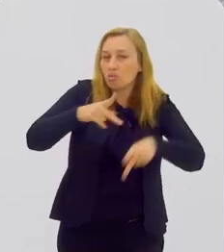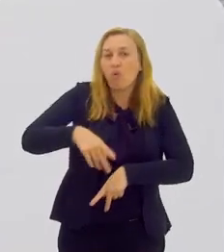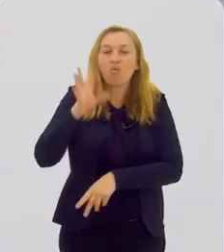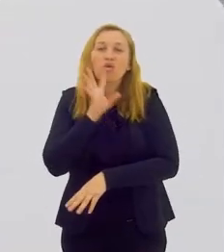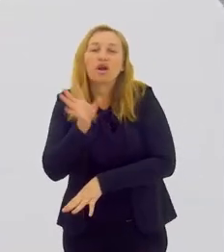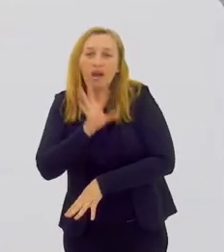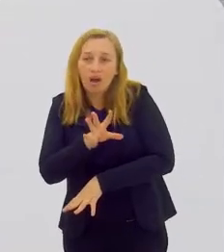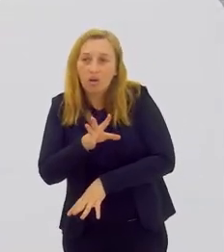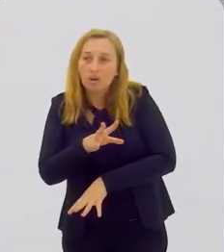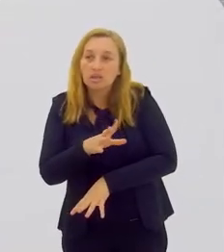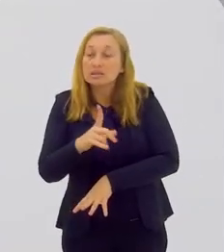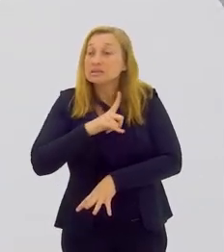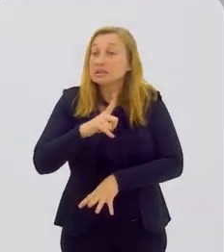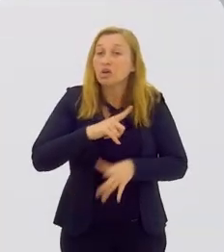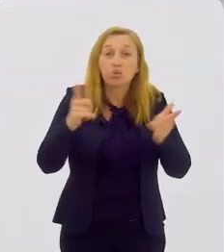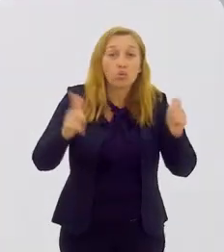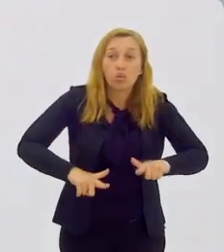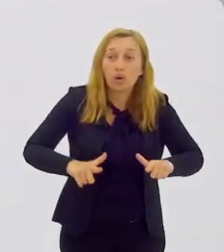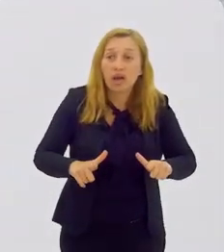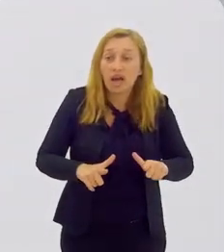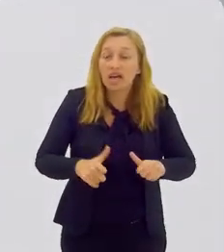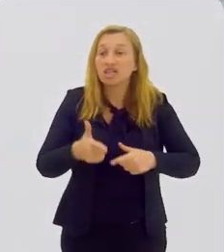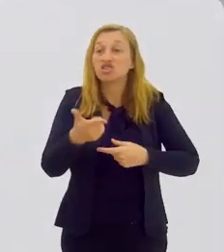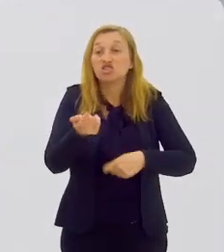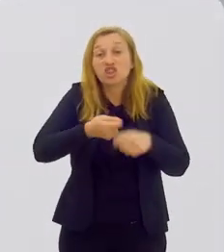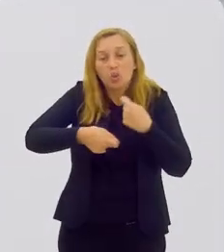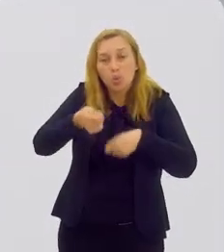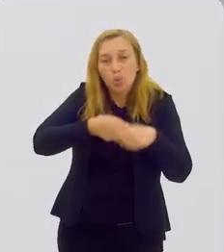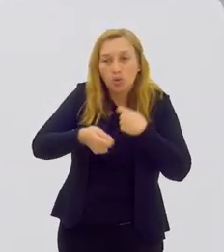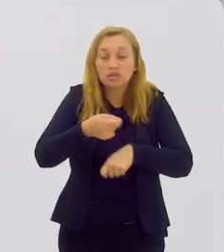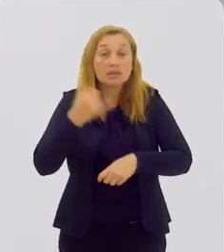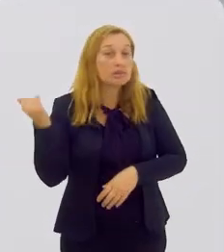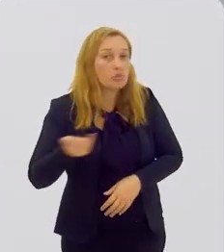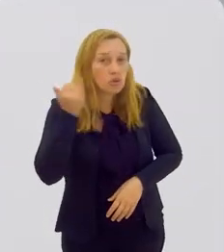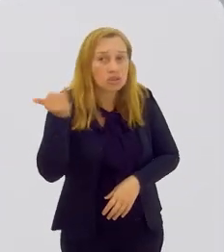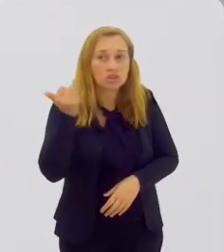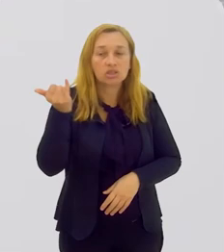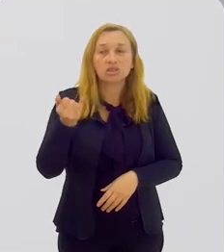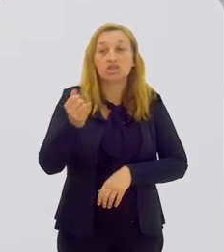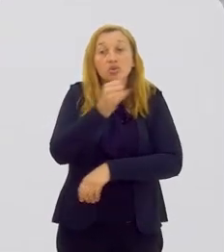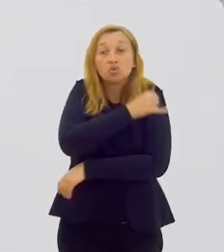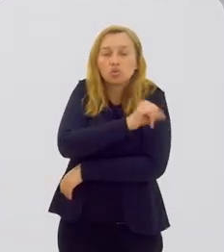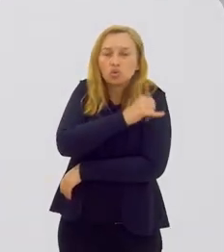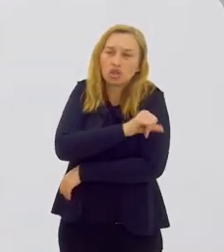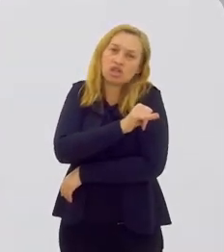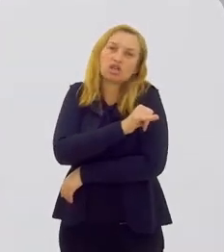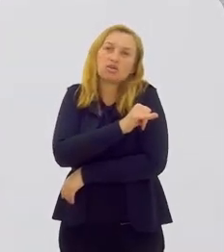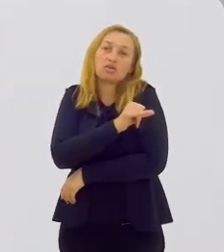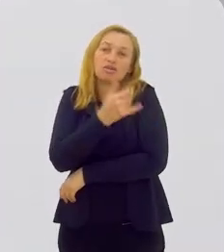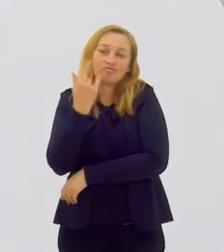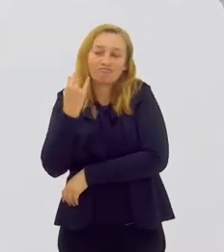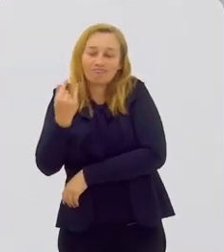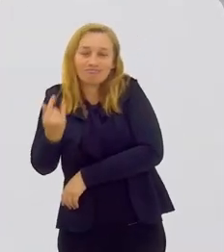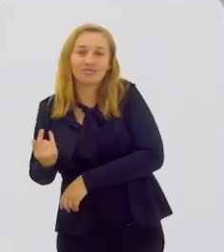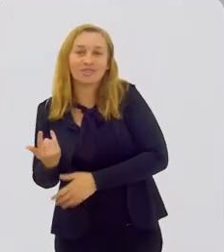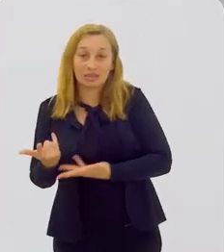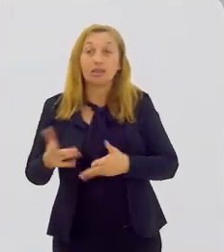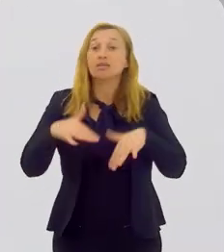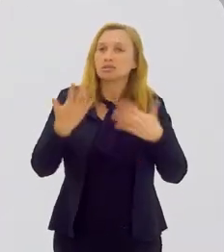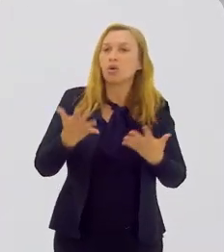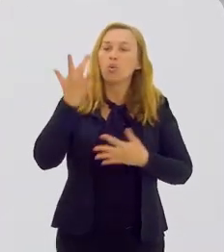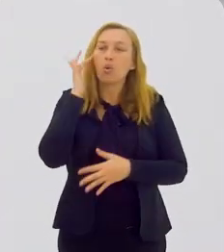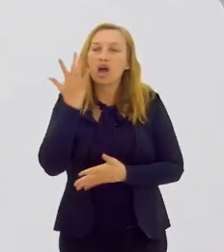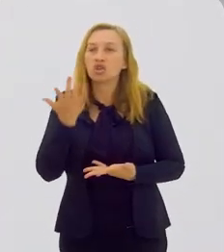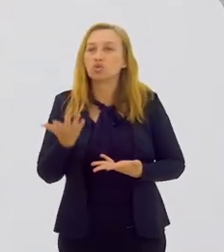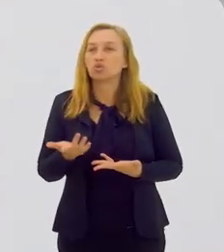tem um povo muito bacana, né? Tem um ambiente de negócios muito importante. E o Rio é altamente